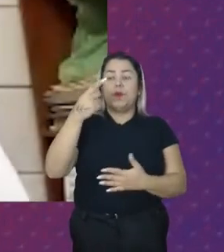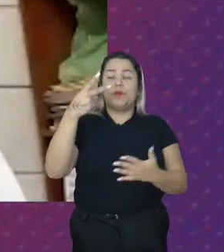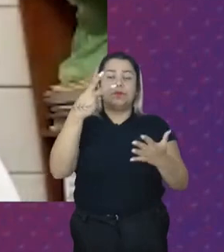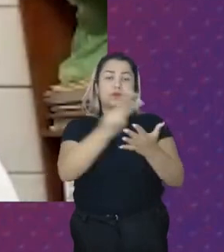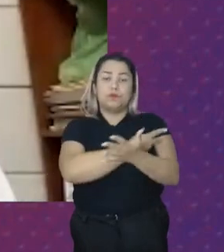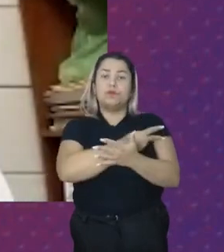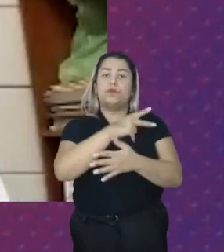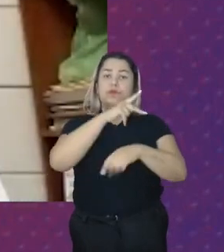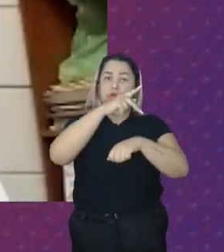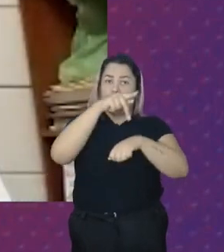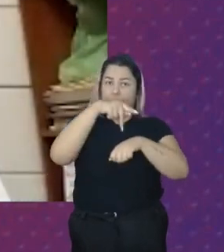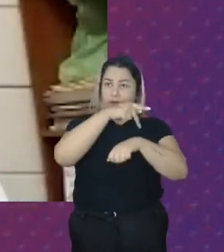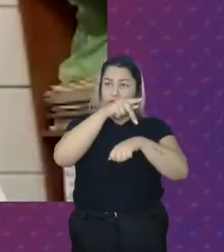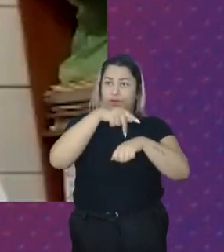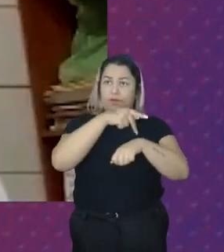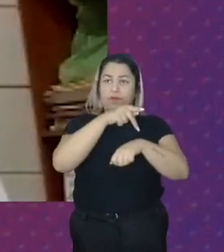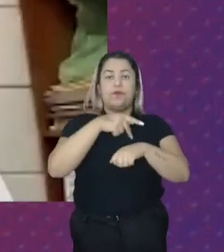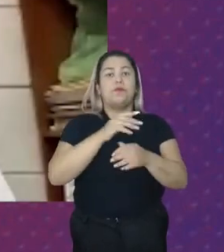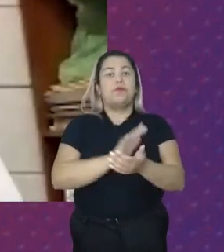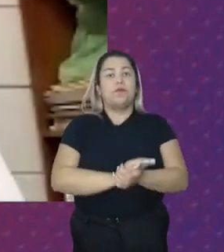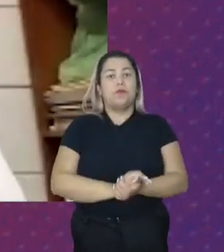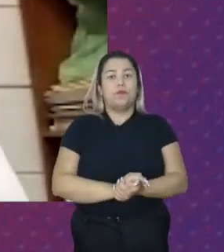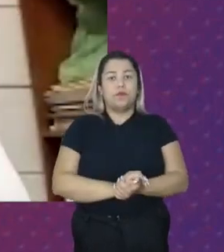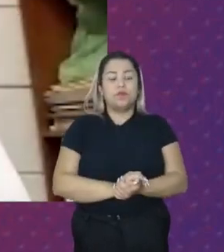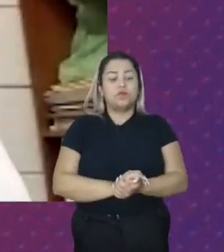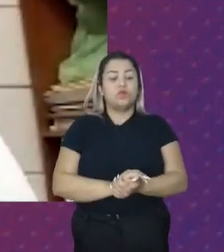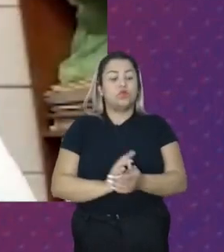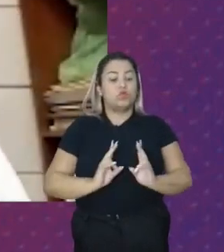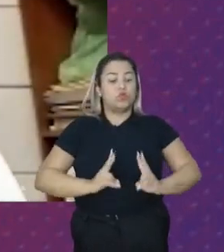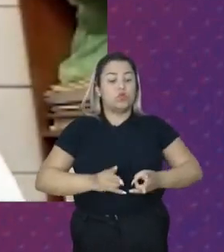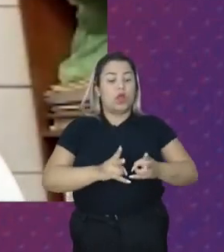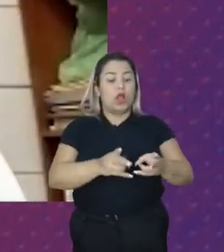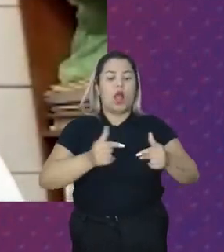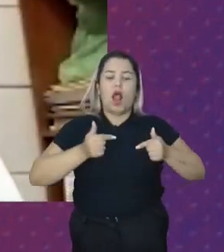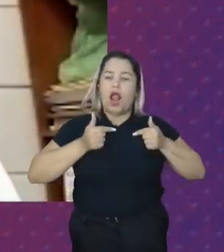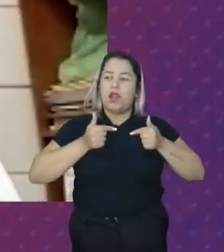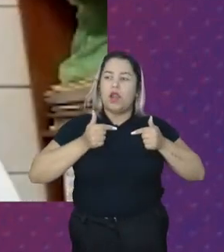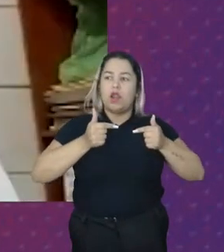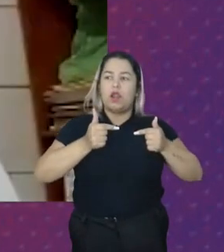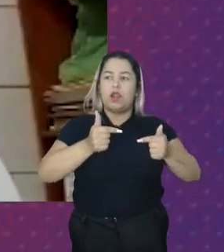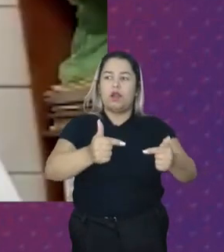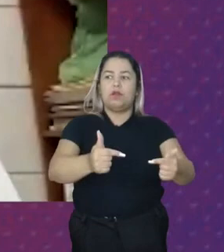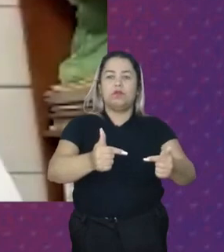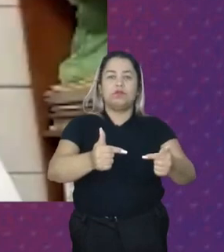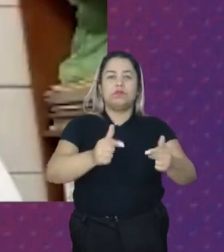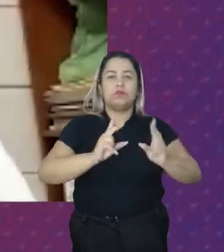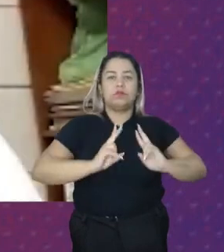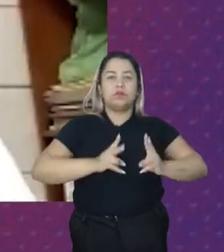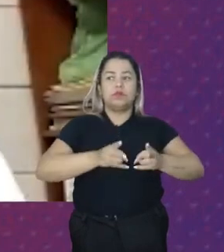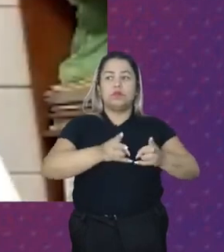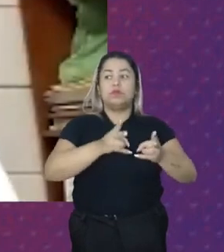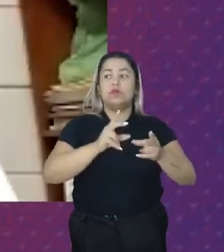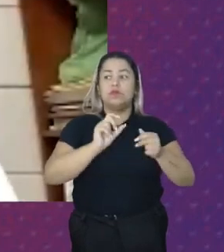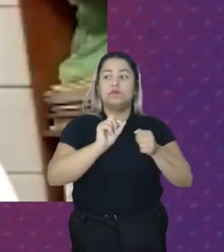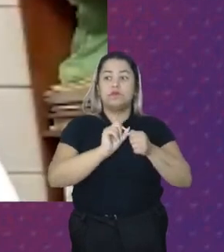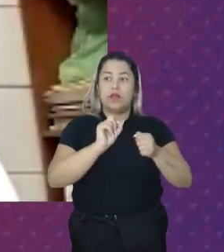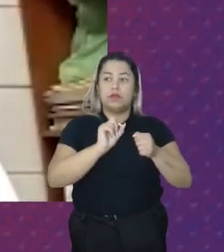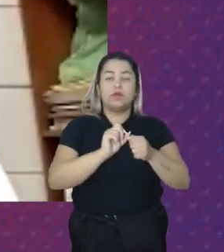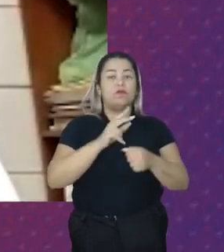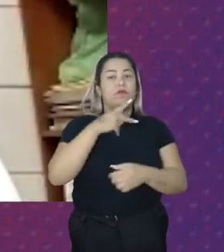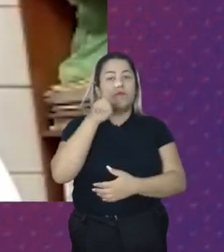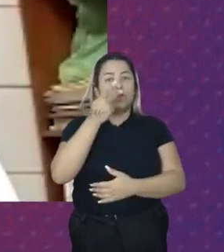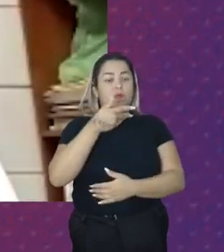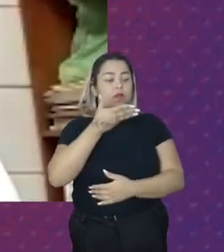país Dar continuidade A essa luta Agora O que a gente Sempre faz E fala Para as